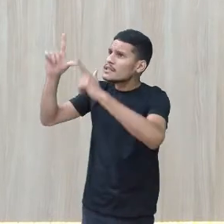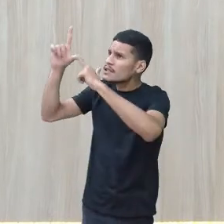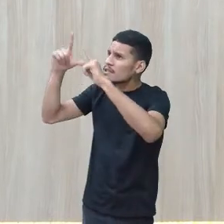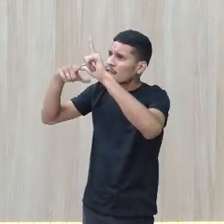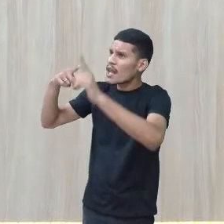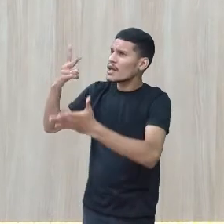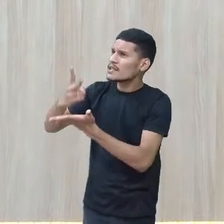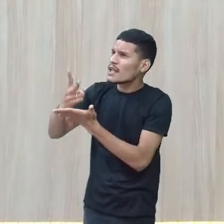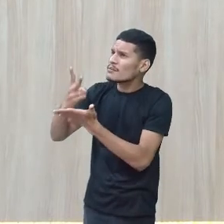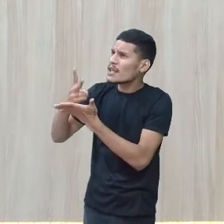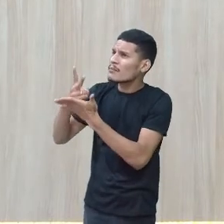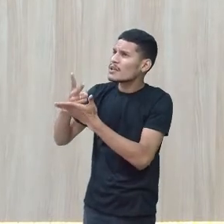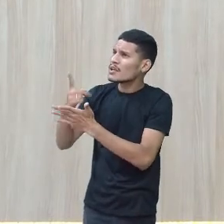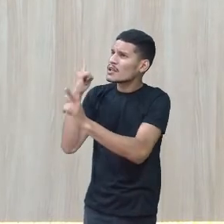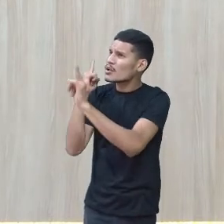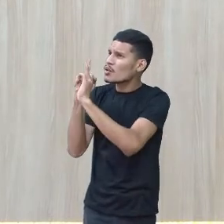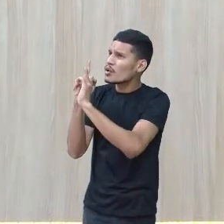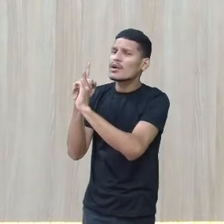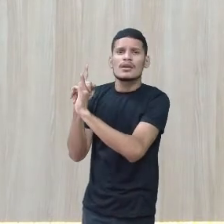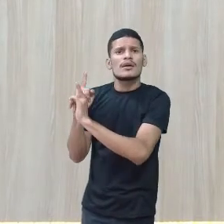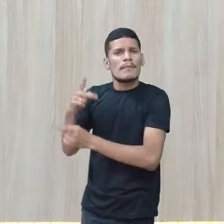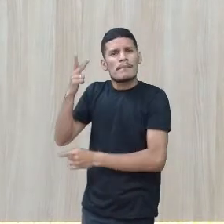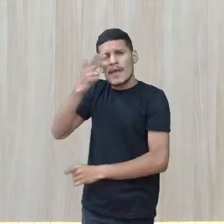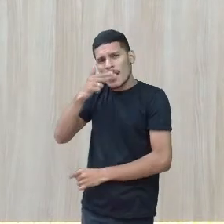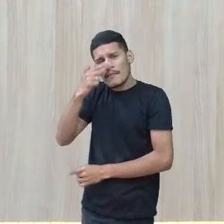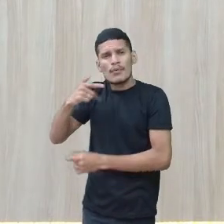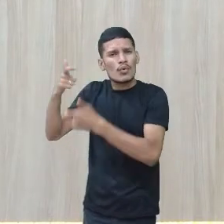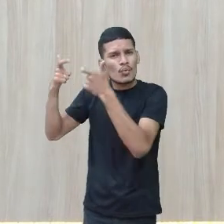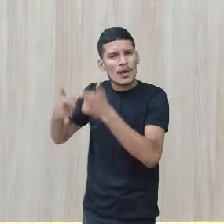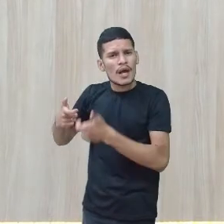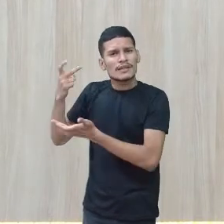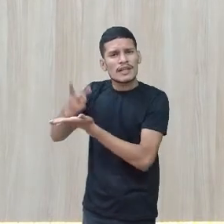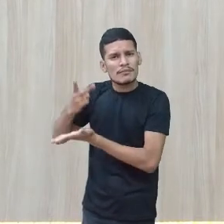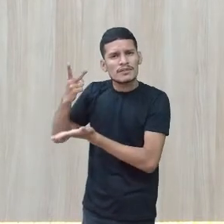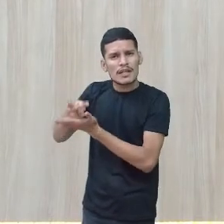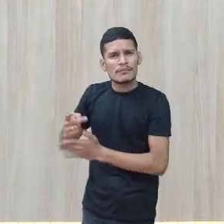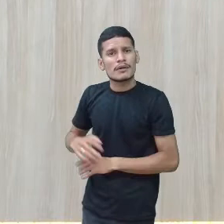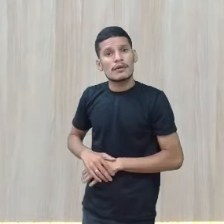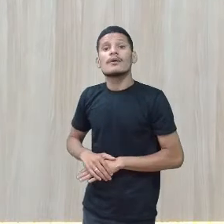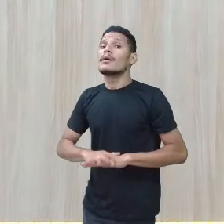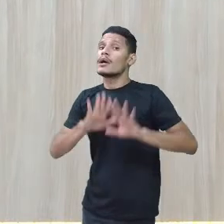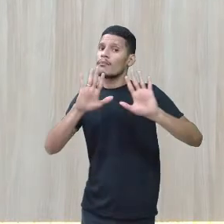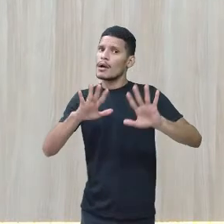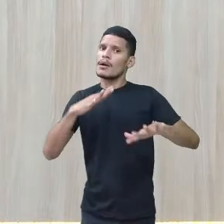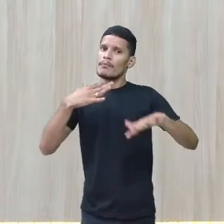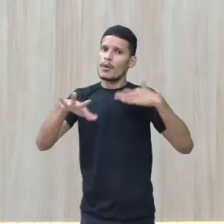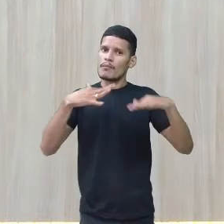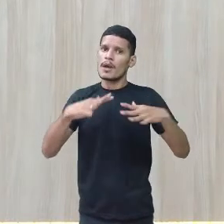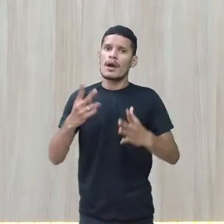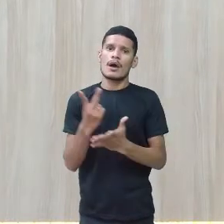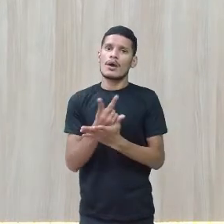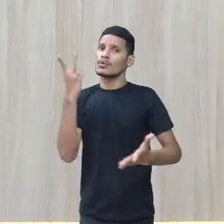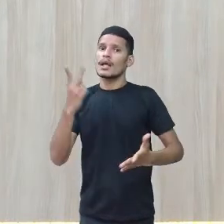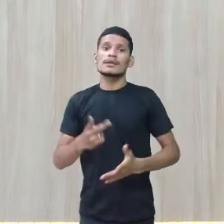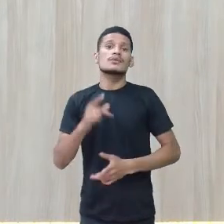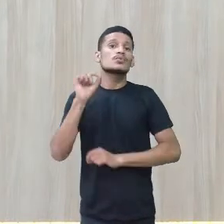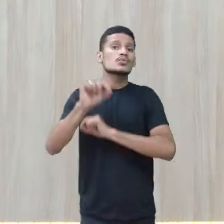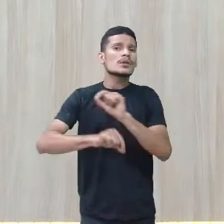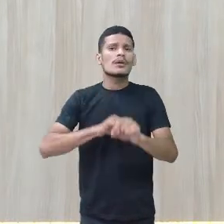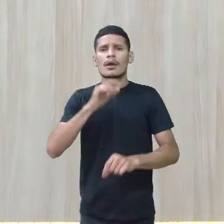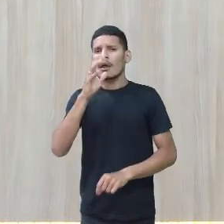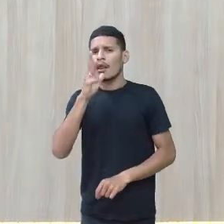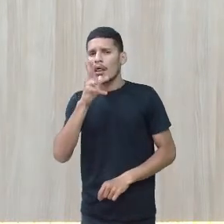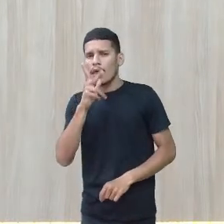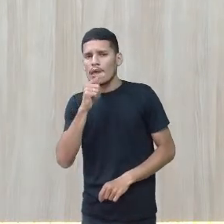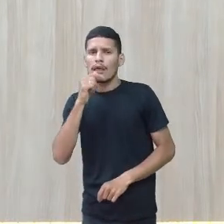gente consegue identificar, ela está sempre ali, no mesmo lugar no céu. Então, esse movimento acontece de maneira tão lenta